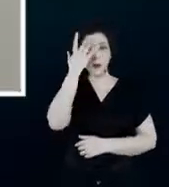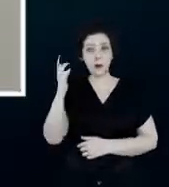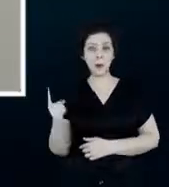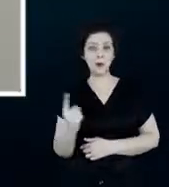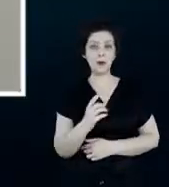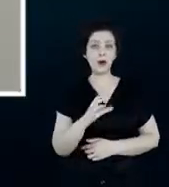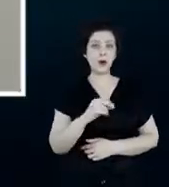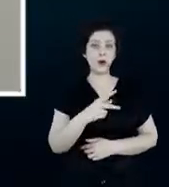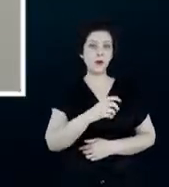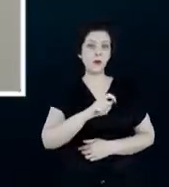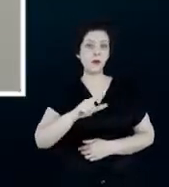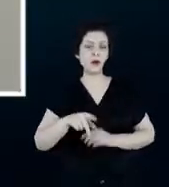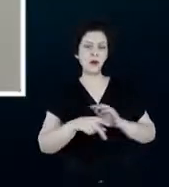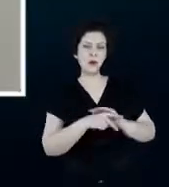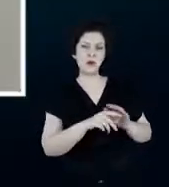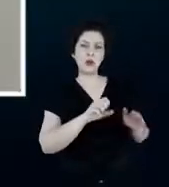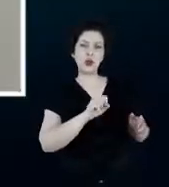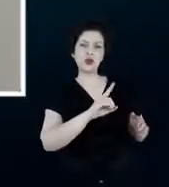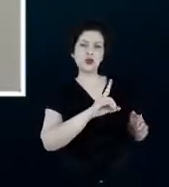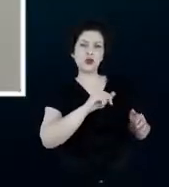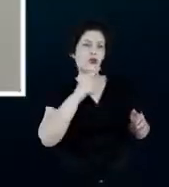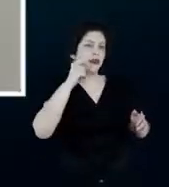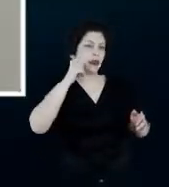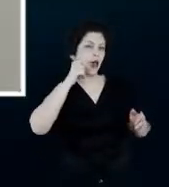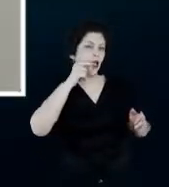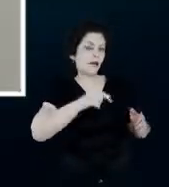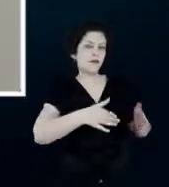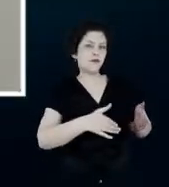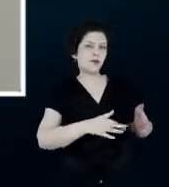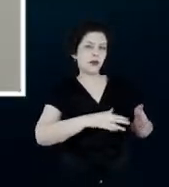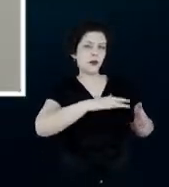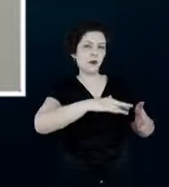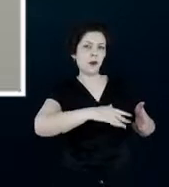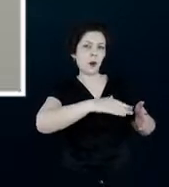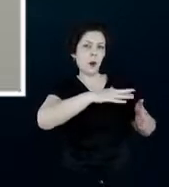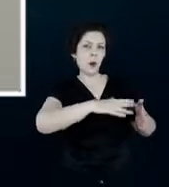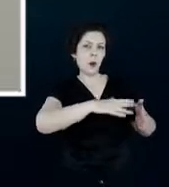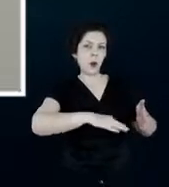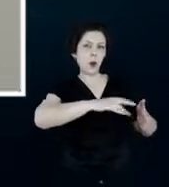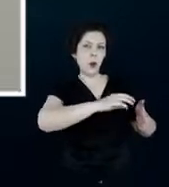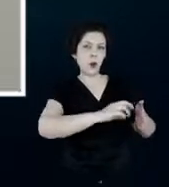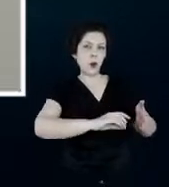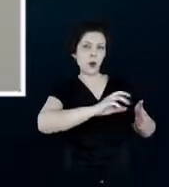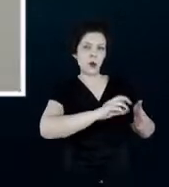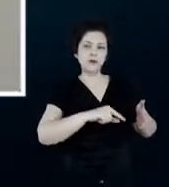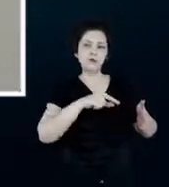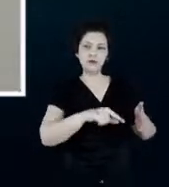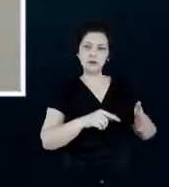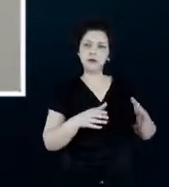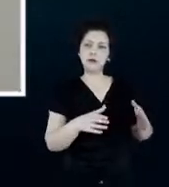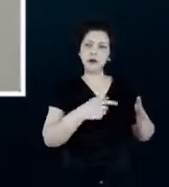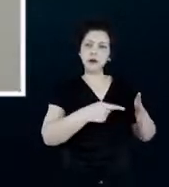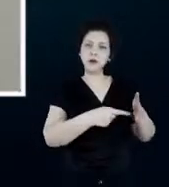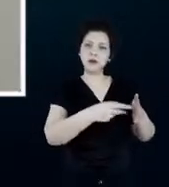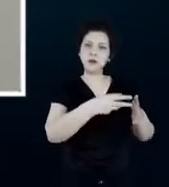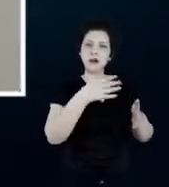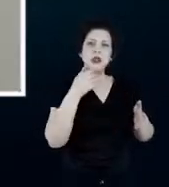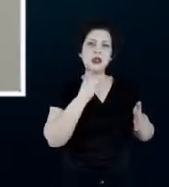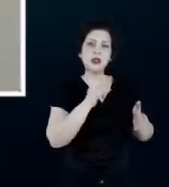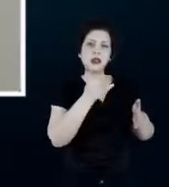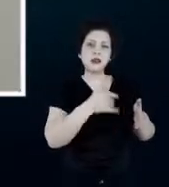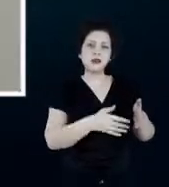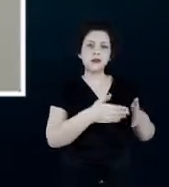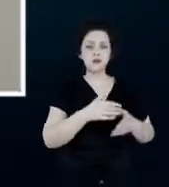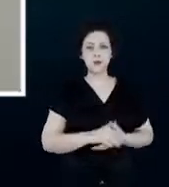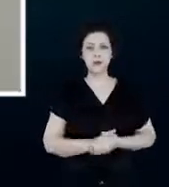uma bateria sódio que eles tinham desenvolvido. Então, é bastante interessante, porque a gente não pode... aqui de cima,